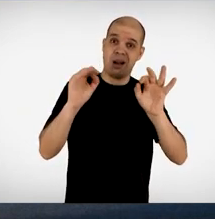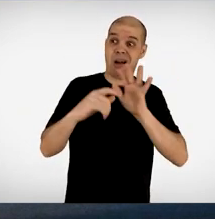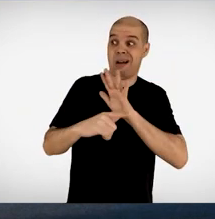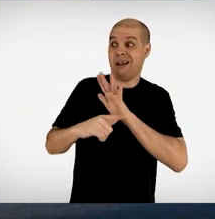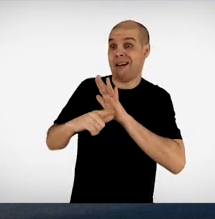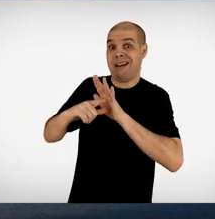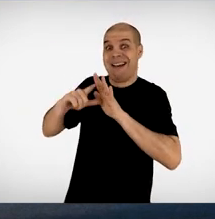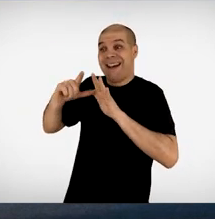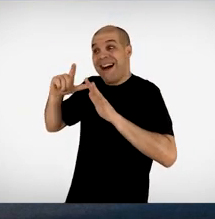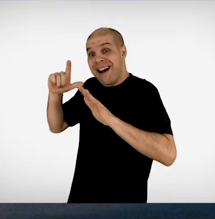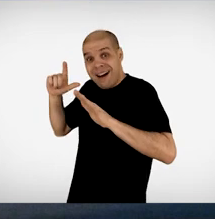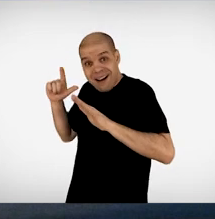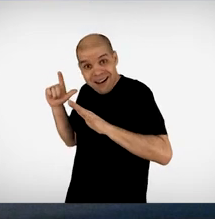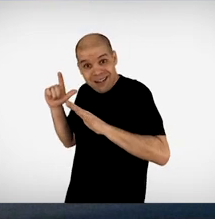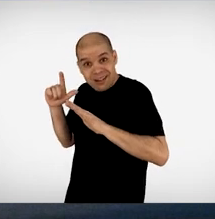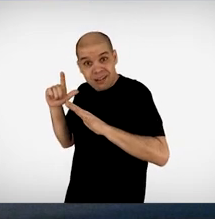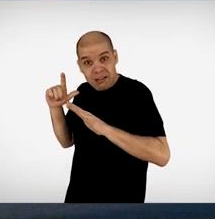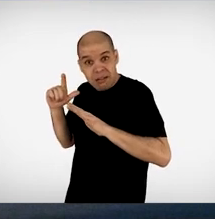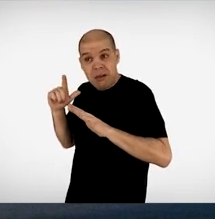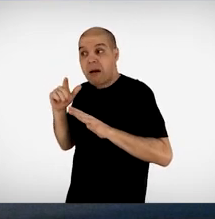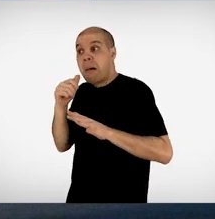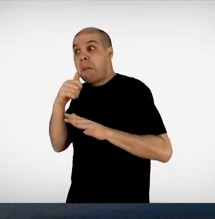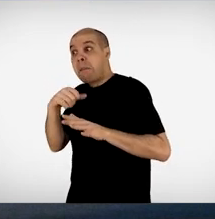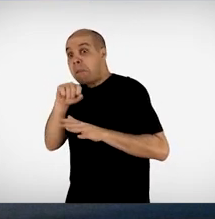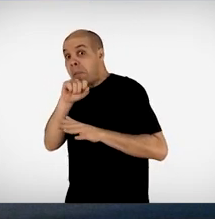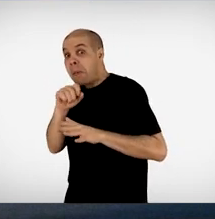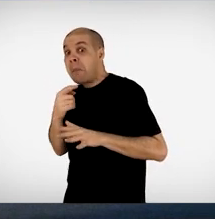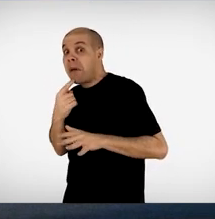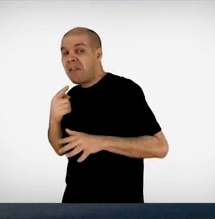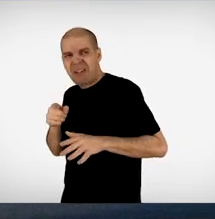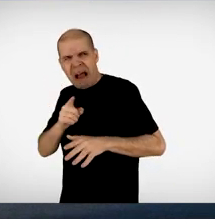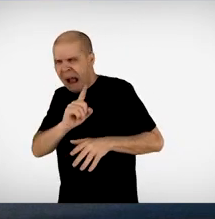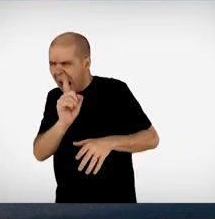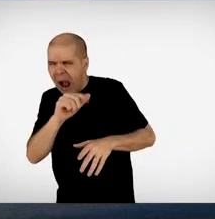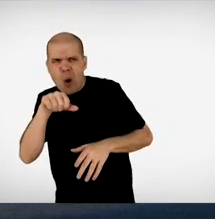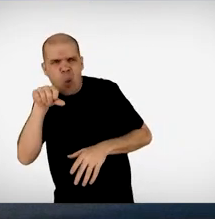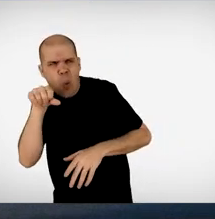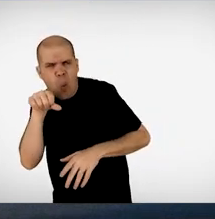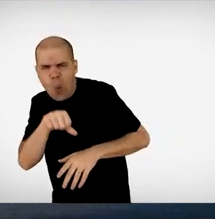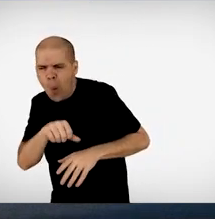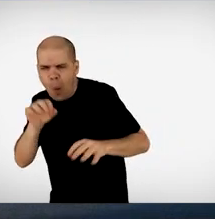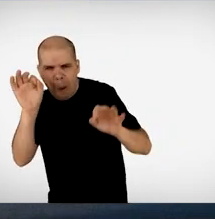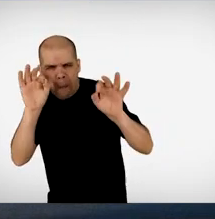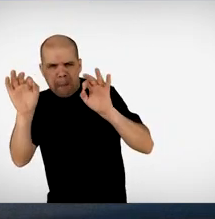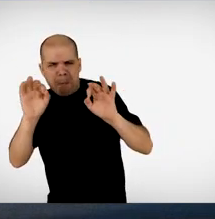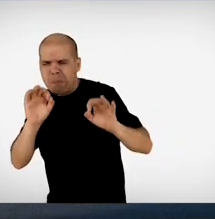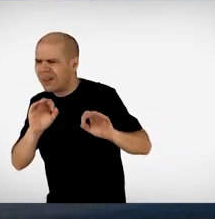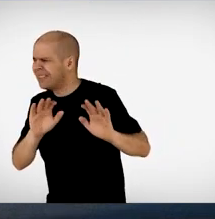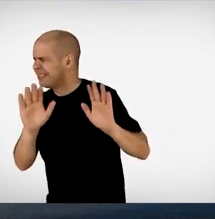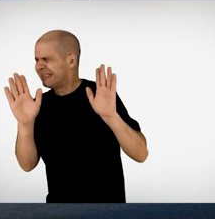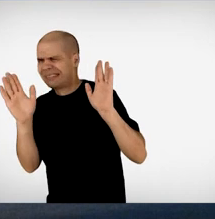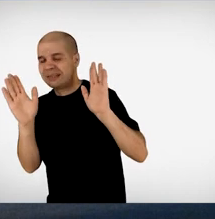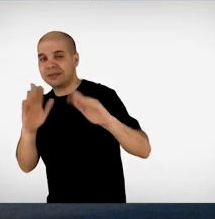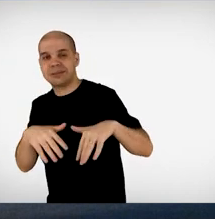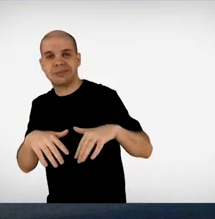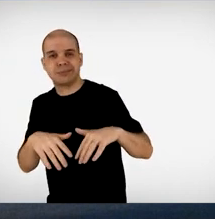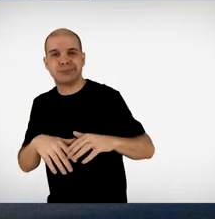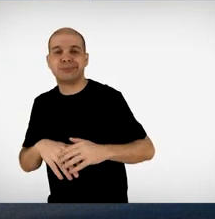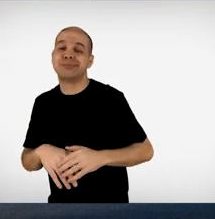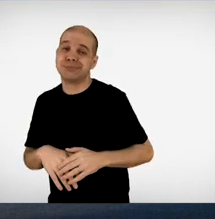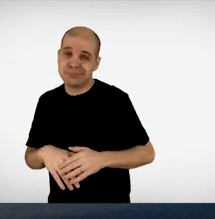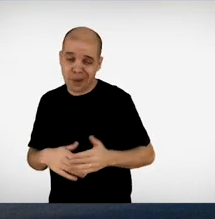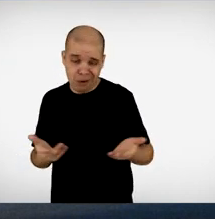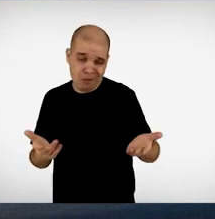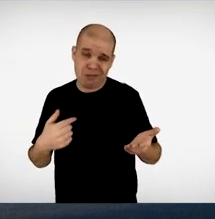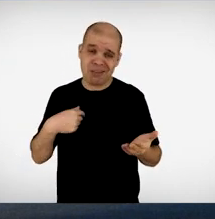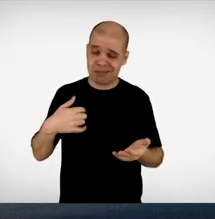que tinha uma diferença entre psicologia e psicanálise. Eu super achei que no primeiro ano da faculdade de psicologia eu já ia abraçar